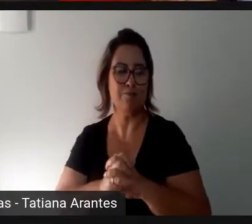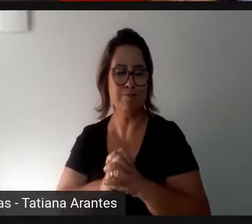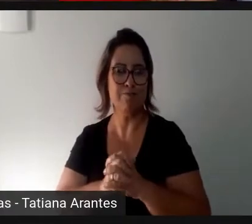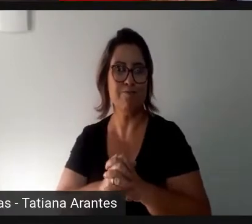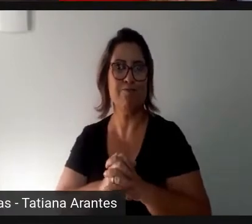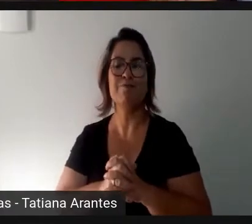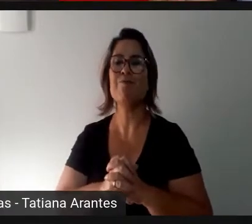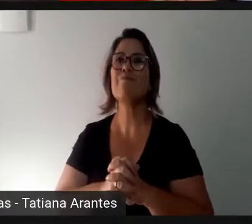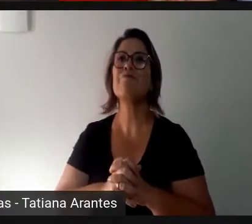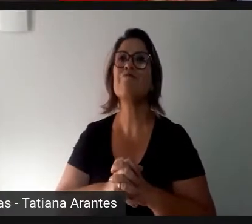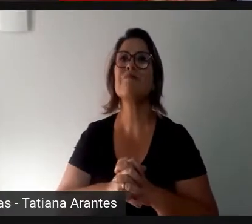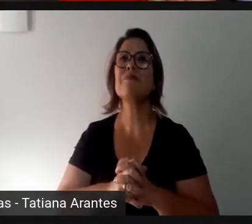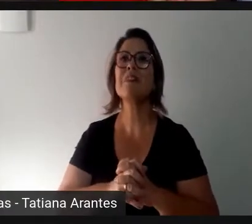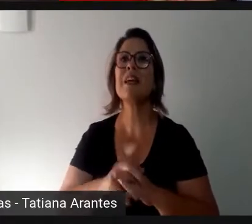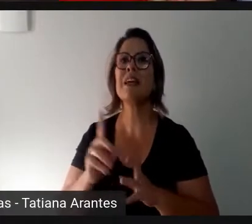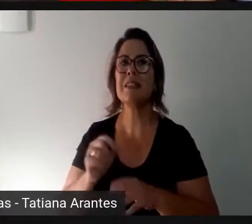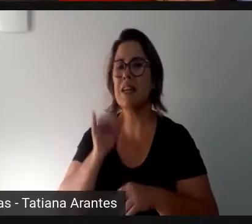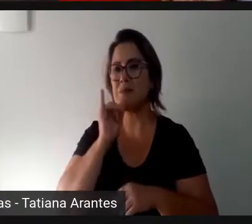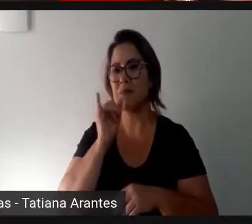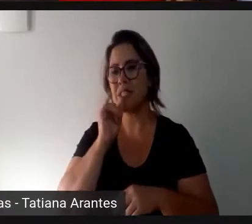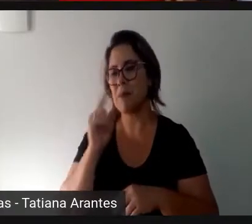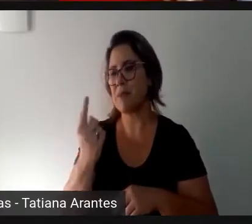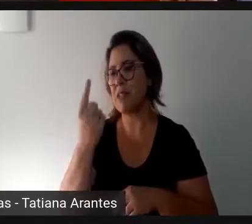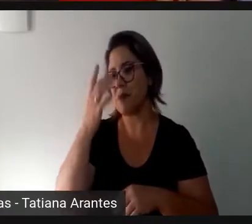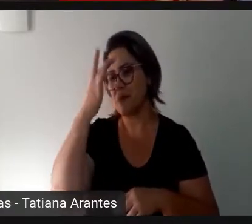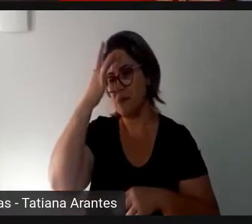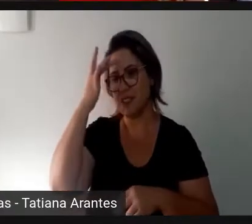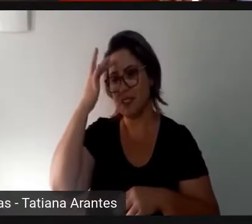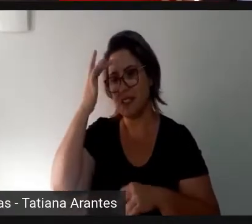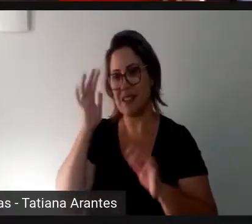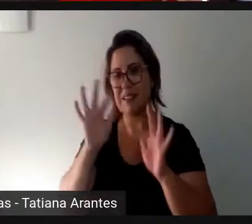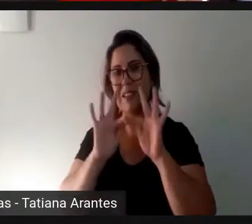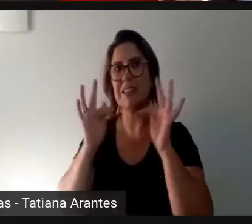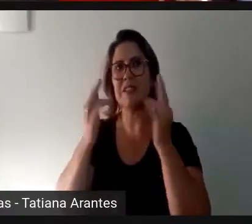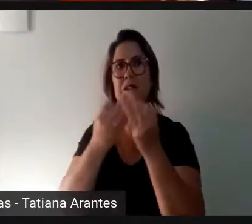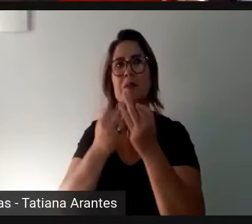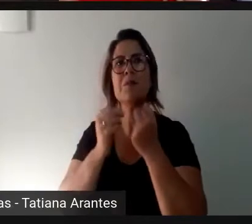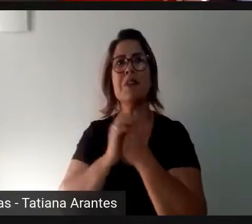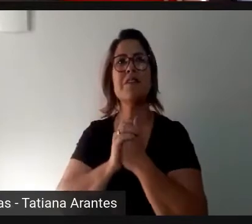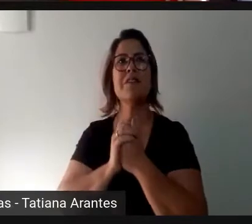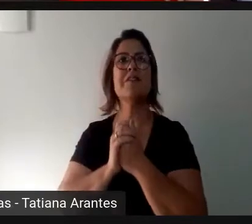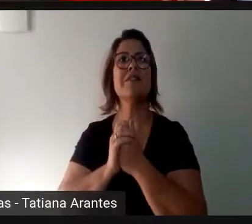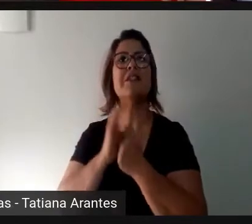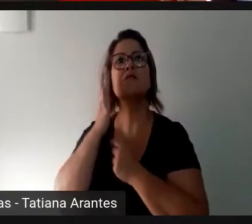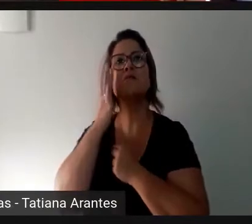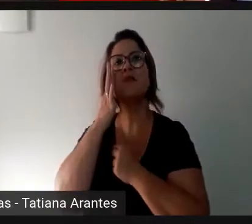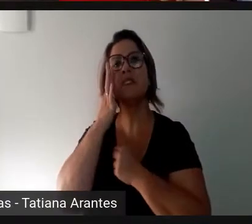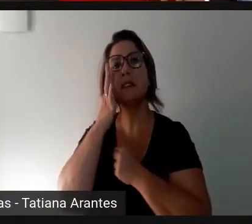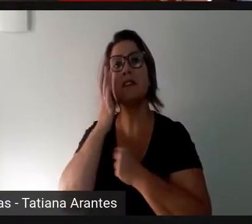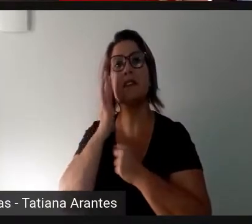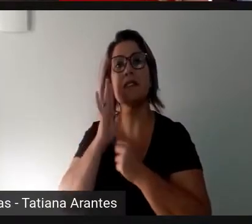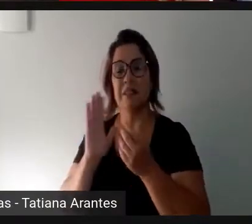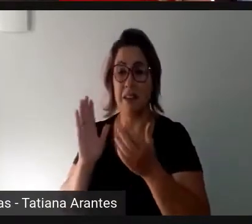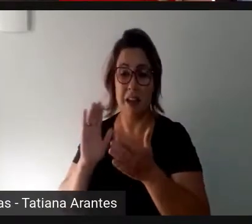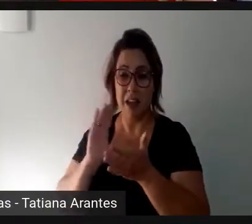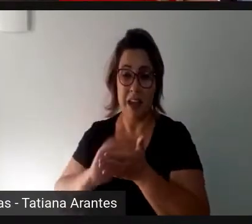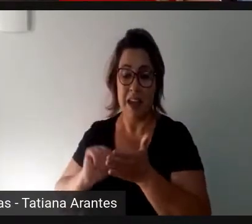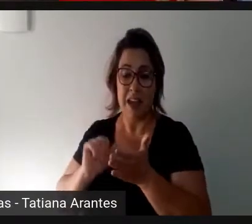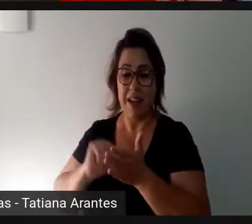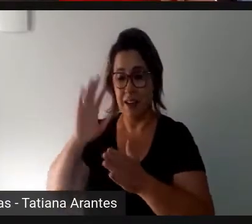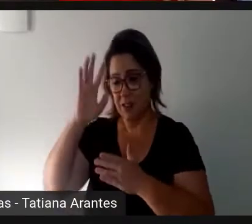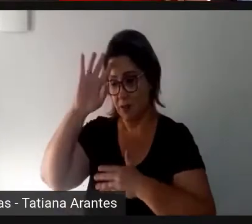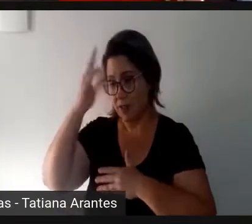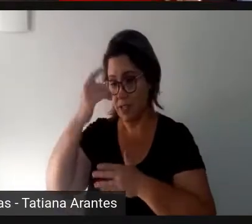fundamental. Uma pessoa da minha família, não vou dizer quem é, que ela não toma decisão, porque ela quer eliminar qualquer risco e ela fica